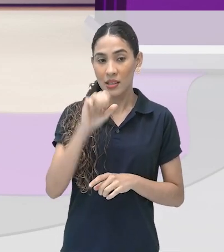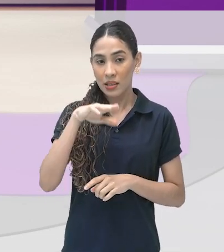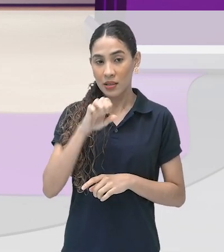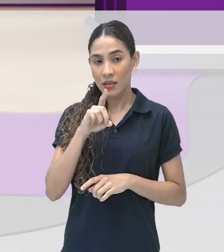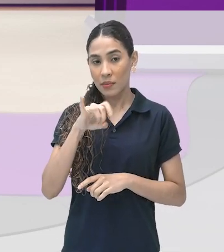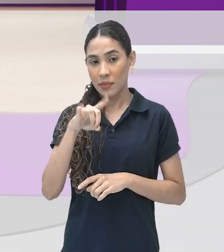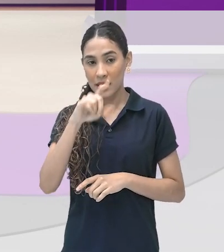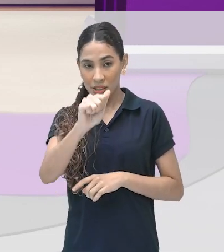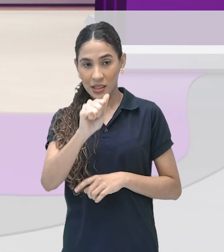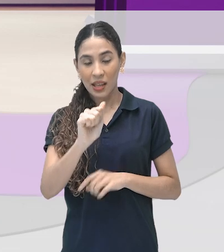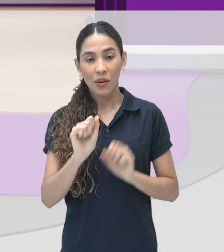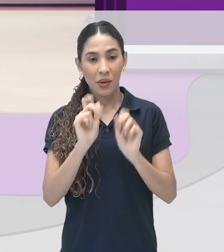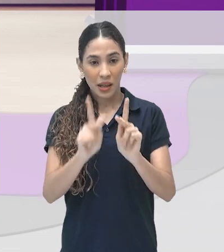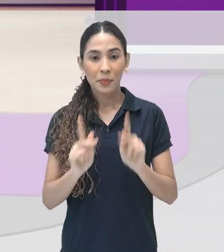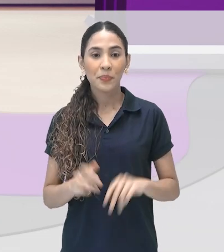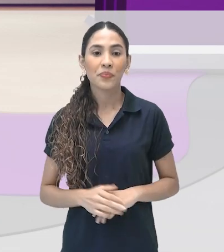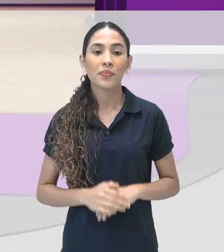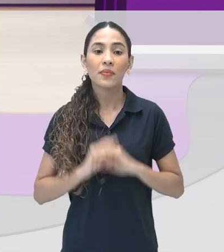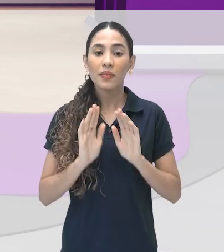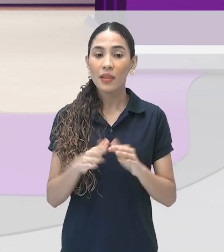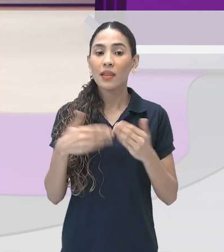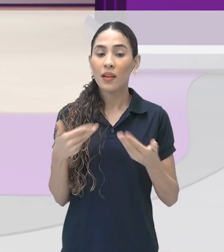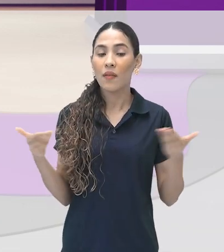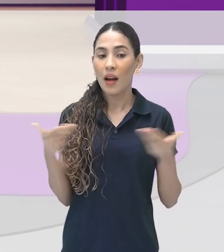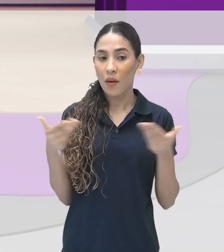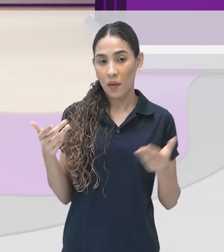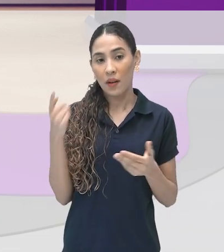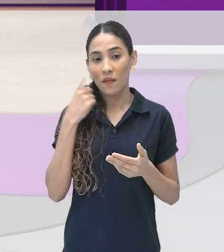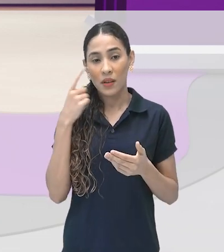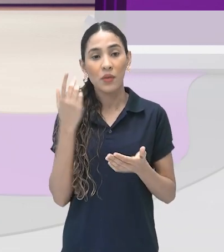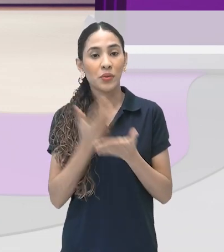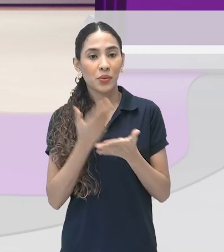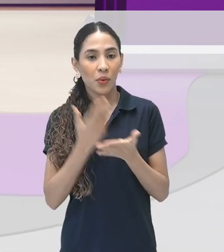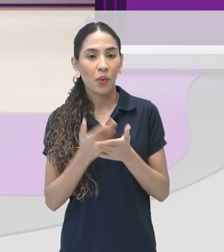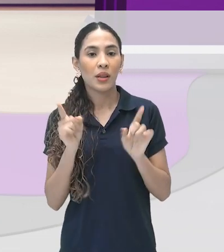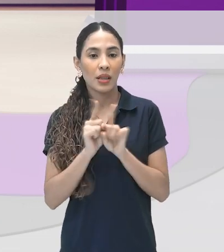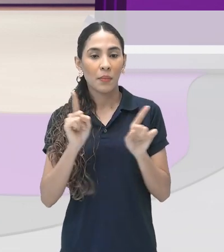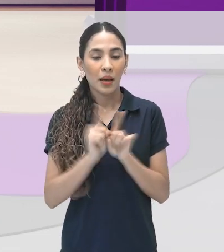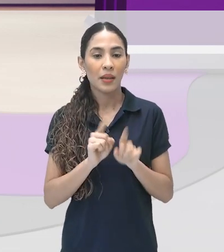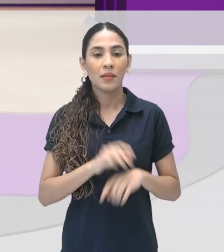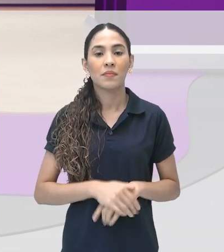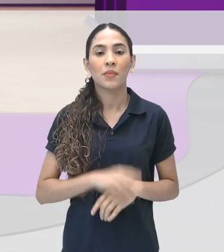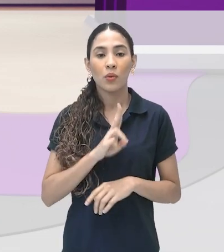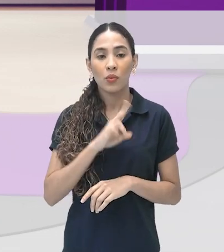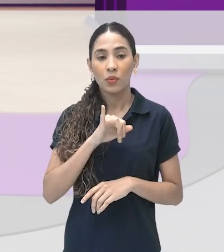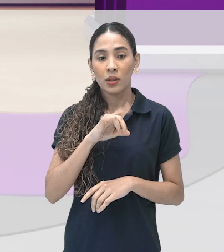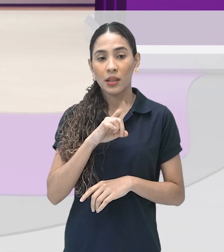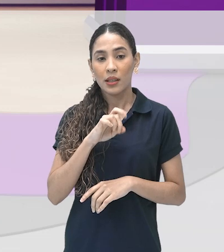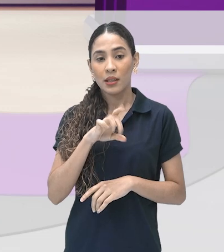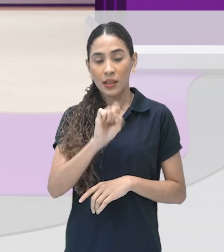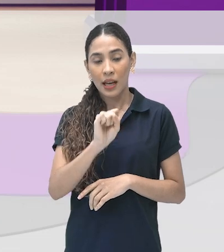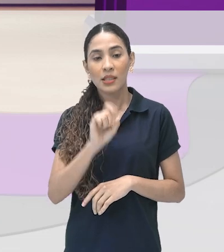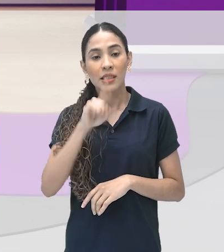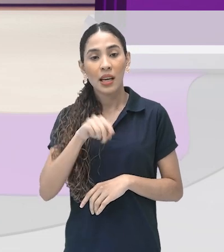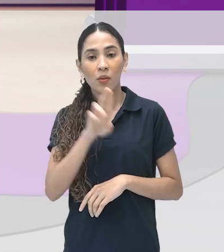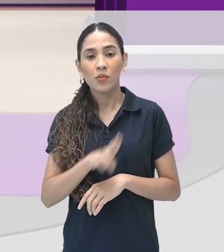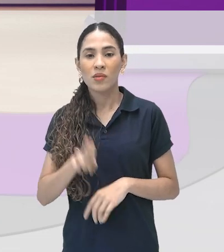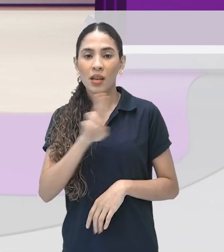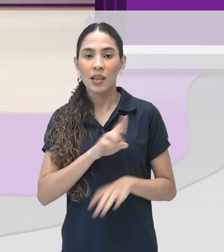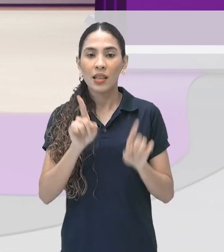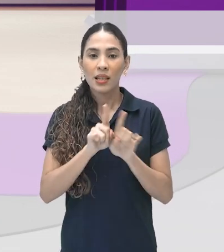de armazenamento, tá bom? Então, agora que a gente viu aí um pouco sobre essas unidades de medida que são